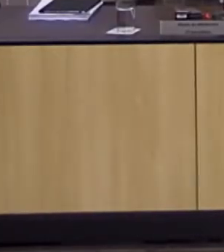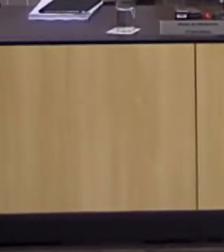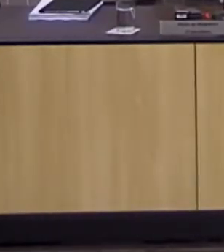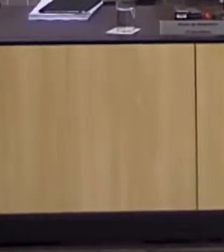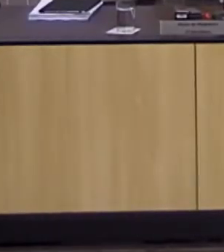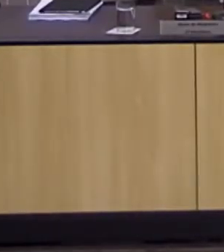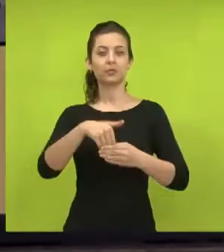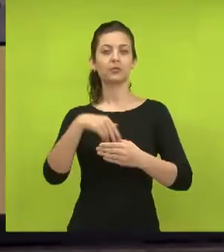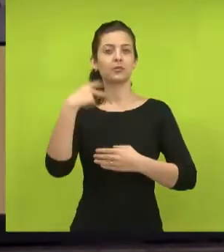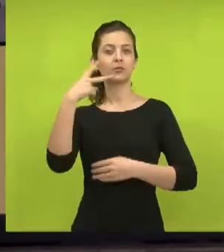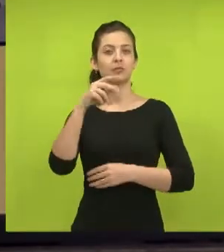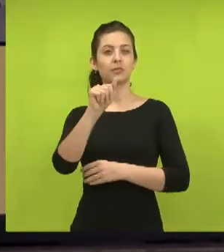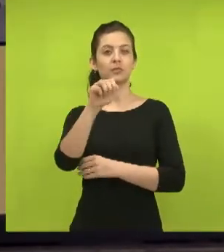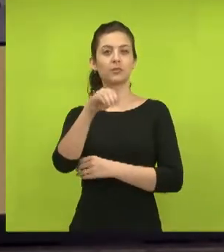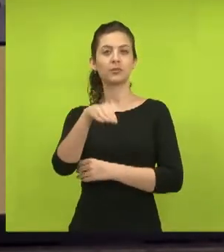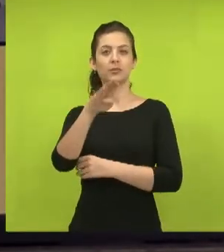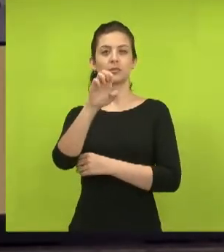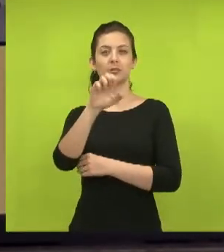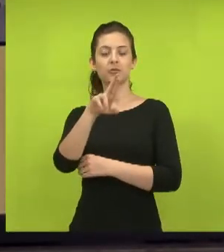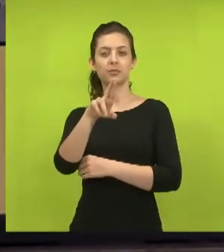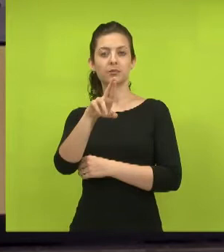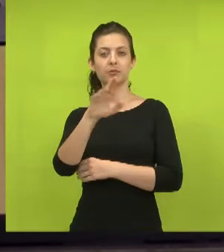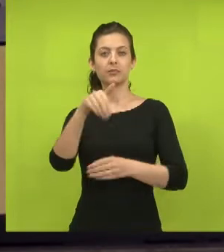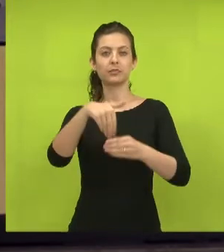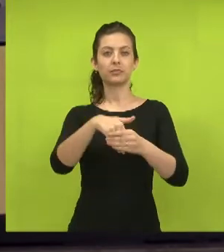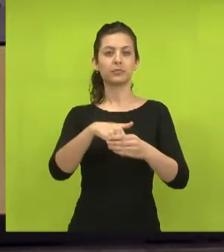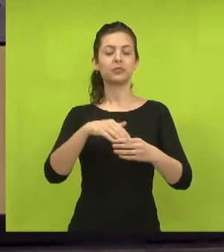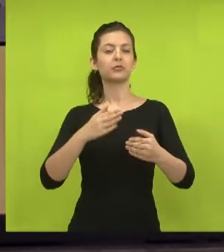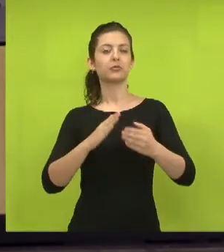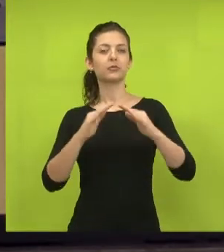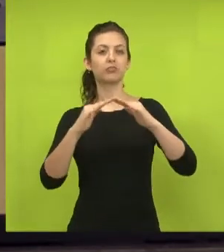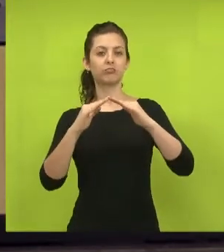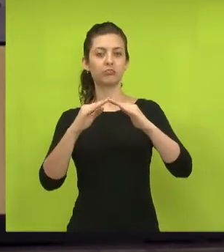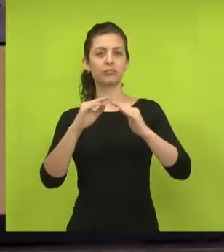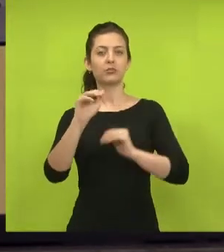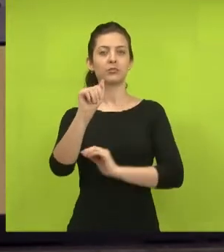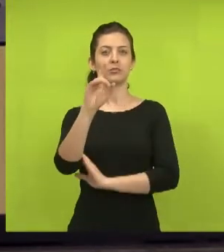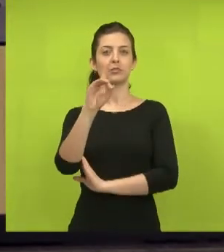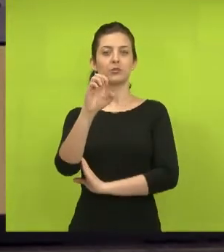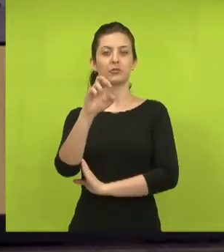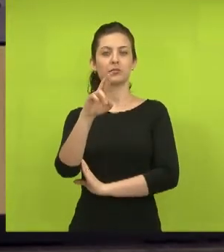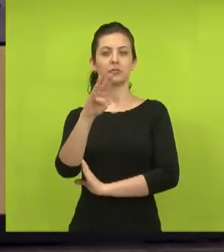Como vota o vereador Abner de Madureira, favorável. Como vota o vereador Aderbal Sodré?